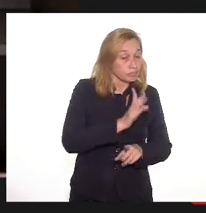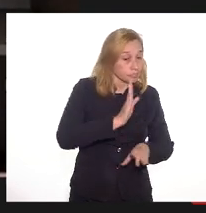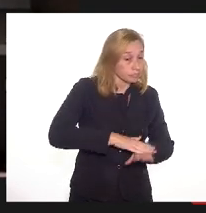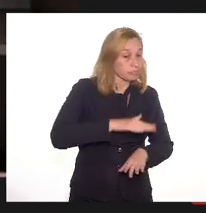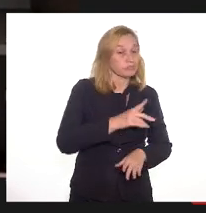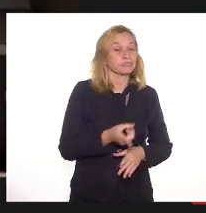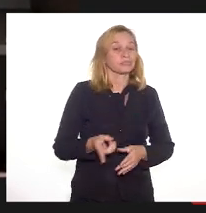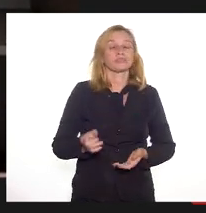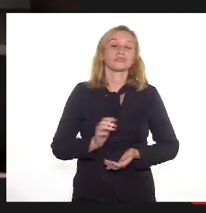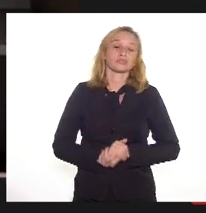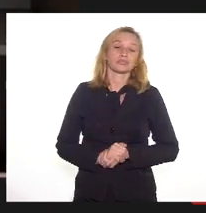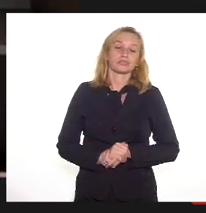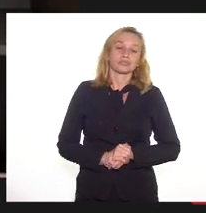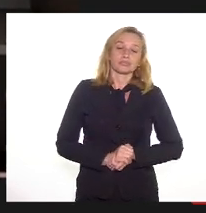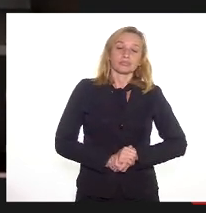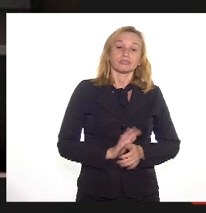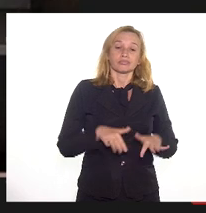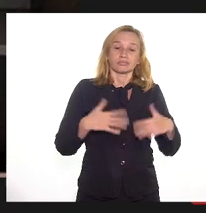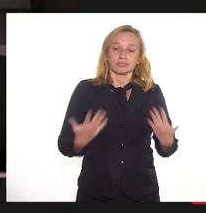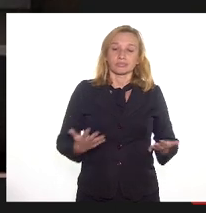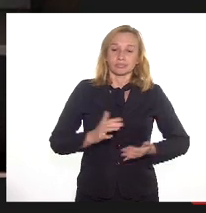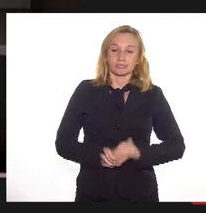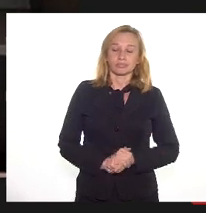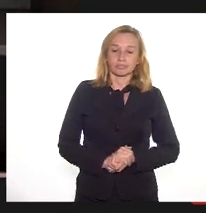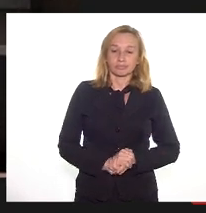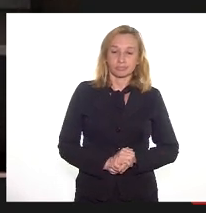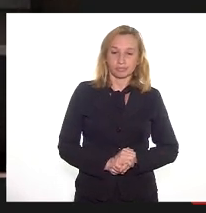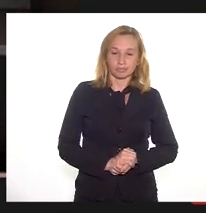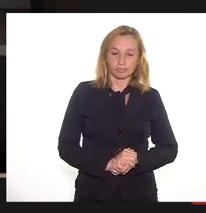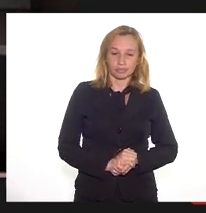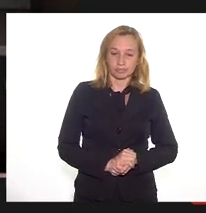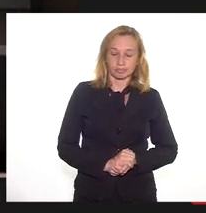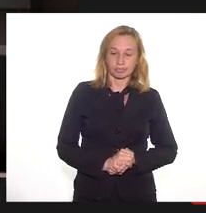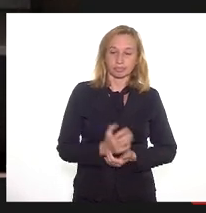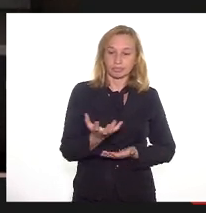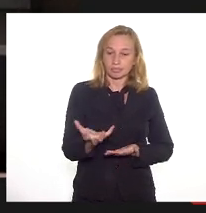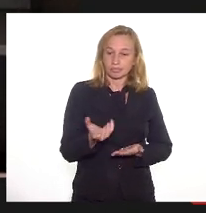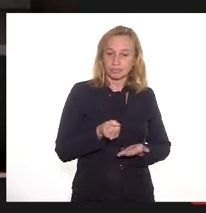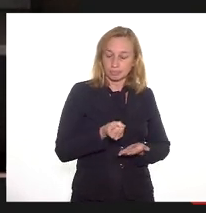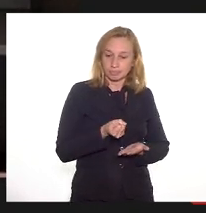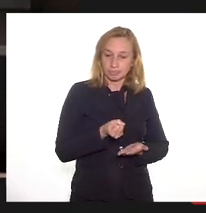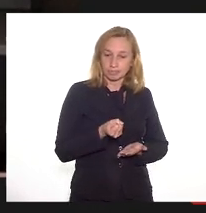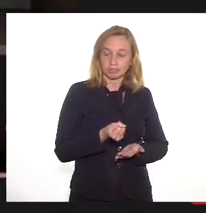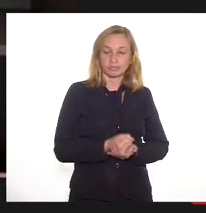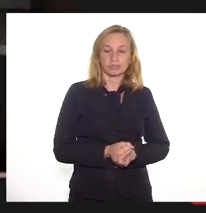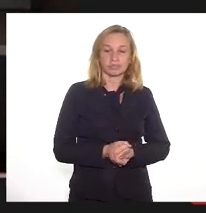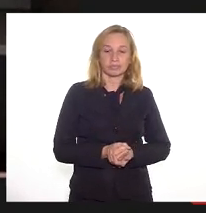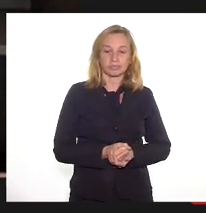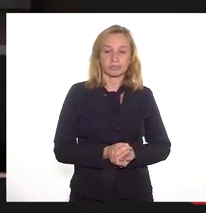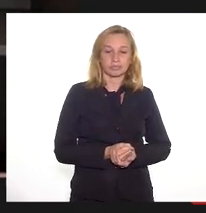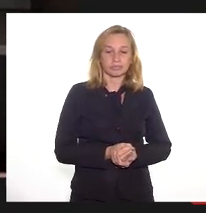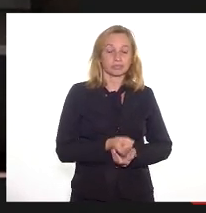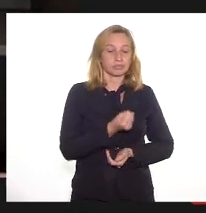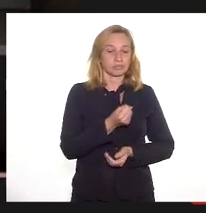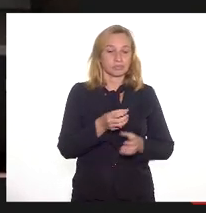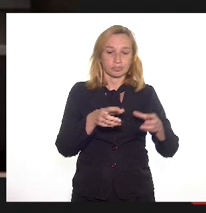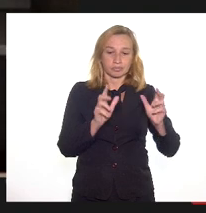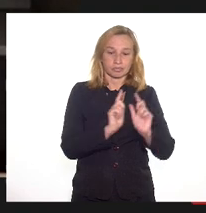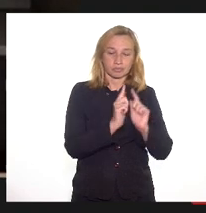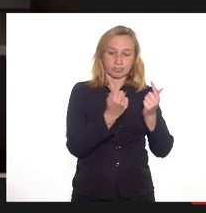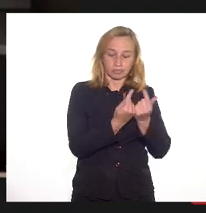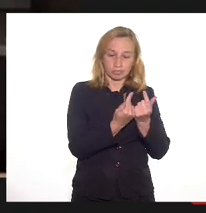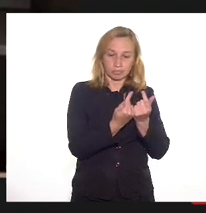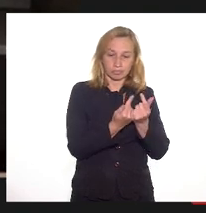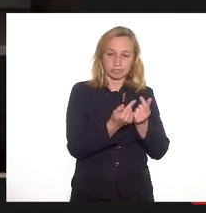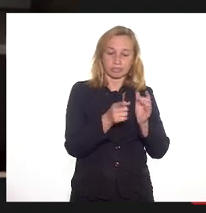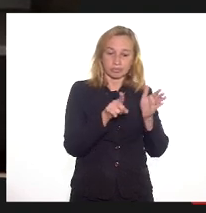no nosso íntimo. Então, nós vamos estar recebendo no grupo essas